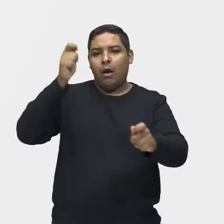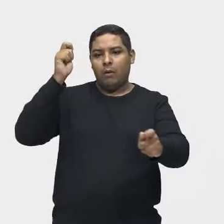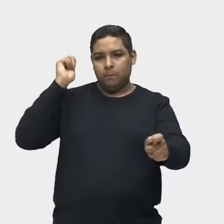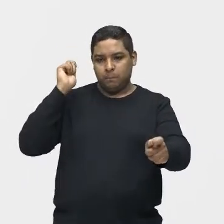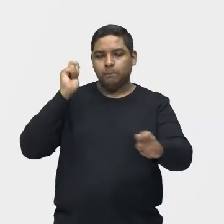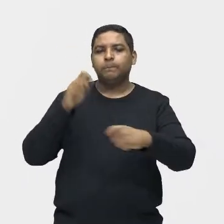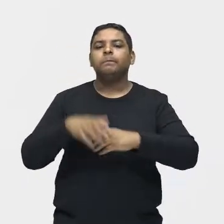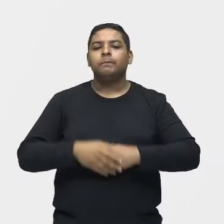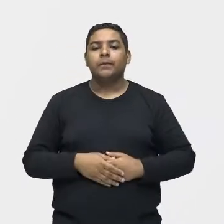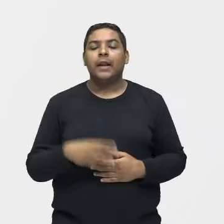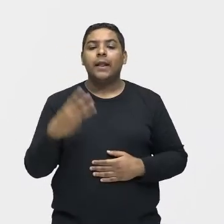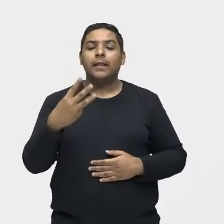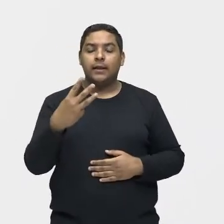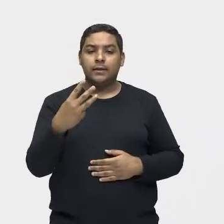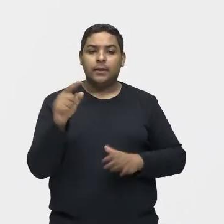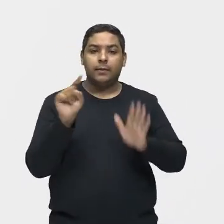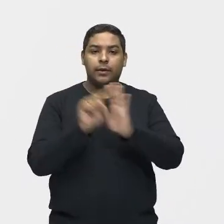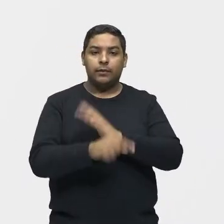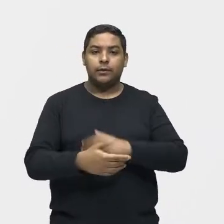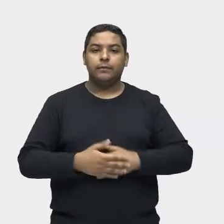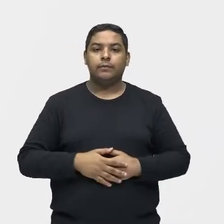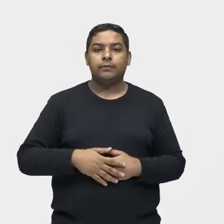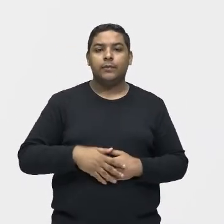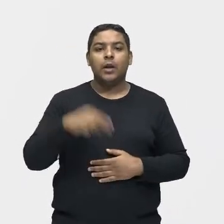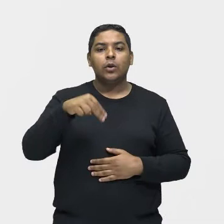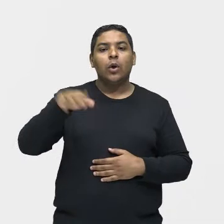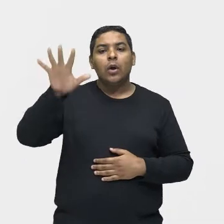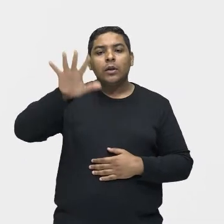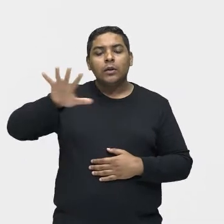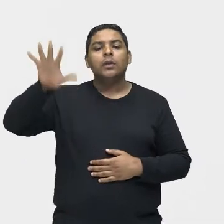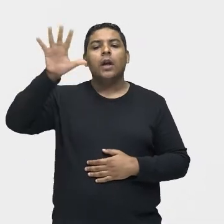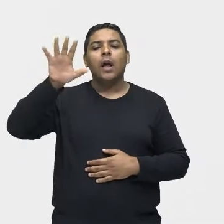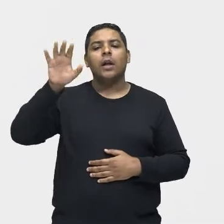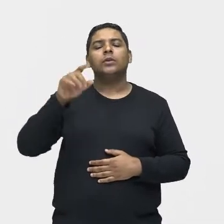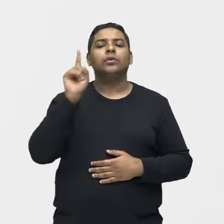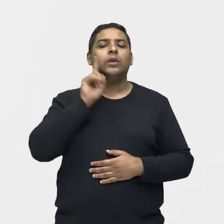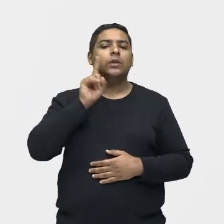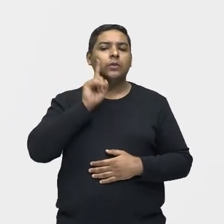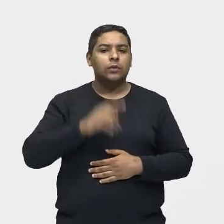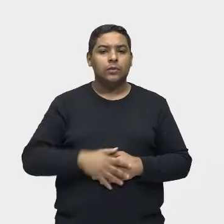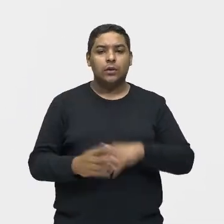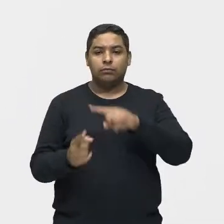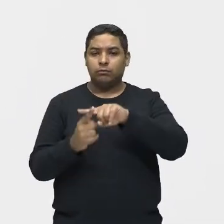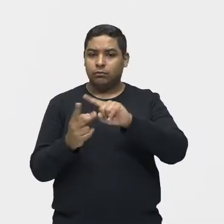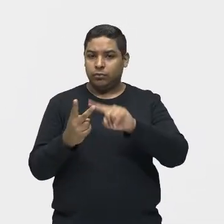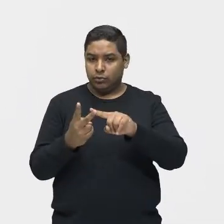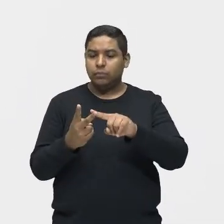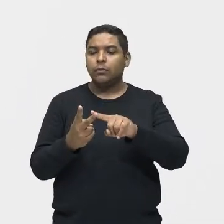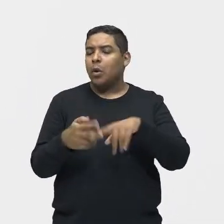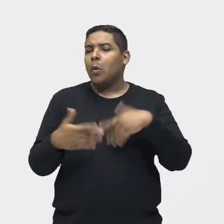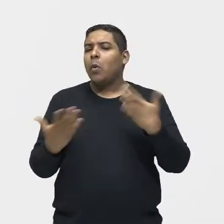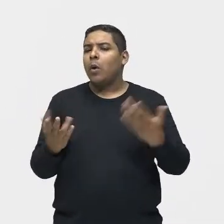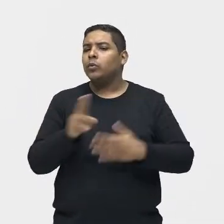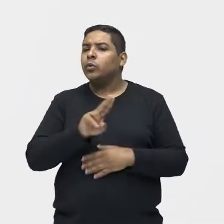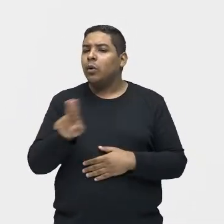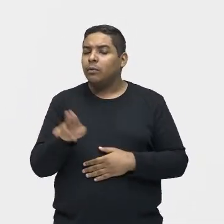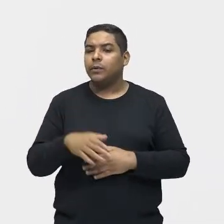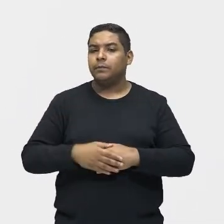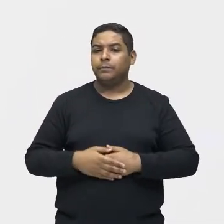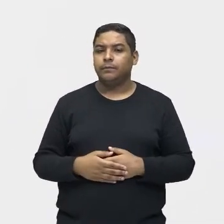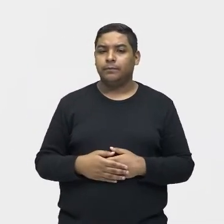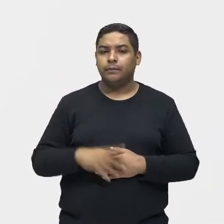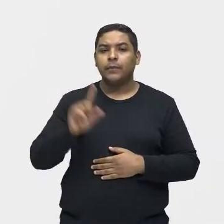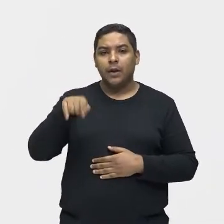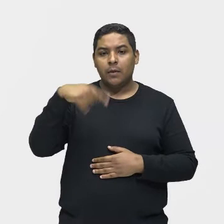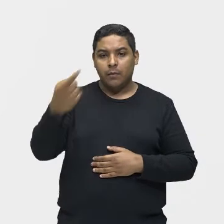terceira questão, a região nordeste dos Estados Unidos abriga 2 centros de decisão do país. Quais são eles? Quero que vocês comentem aí. Daqui a